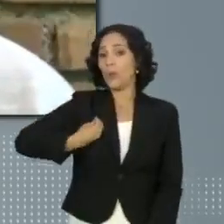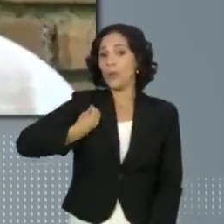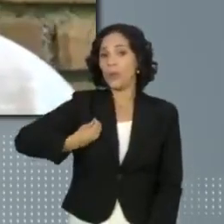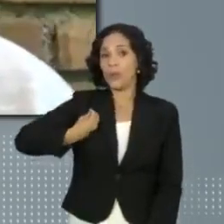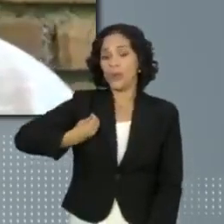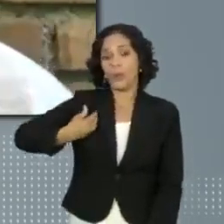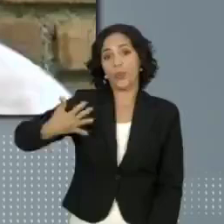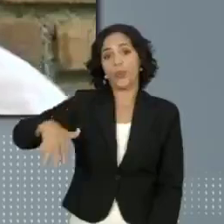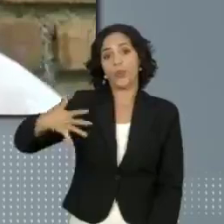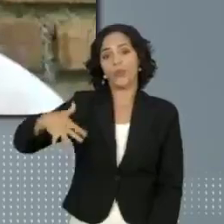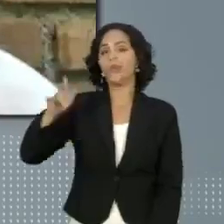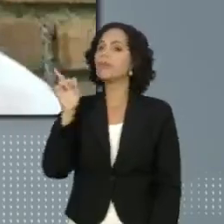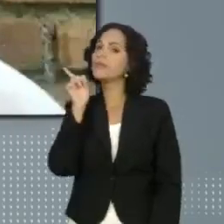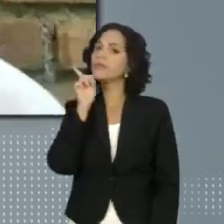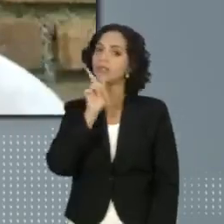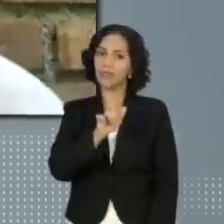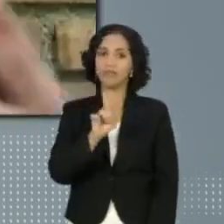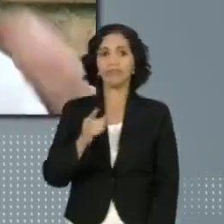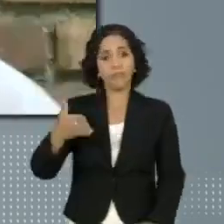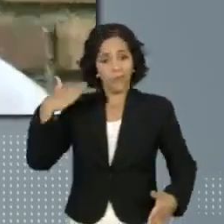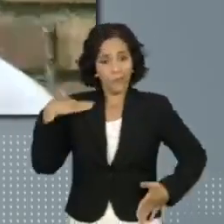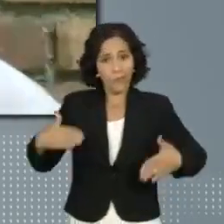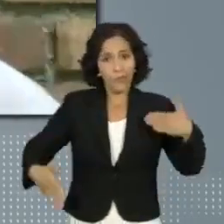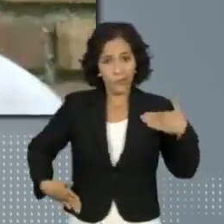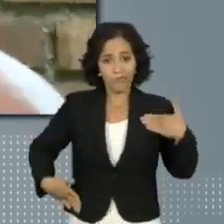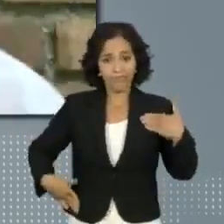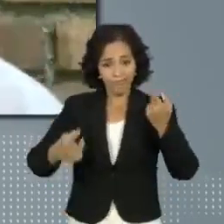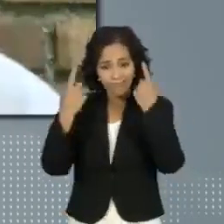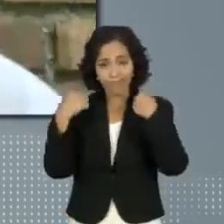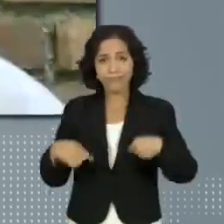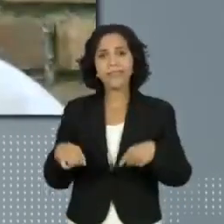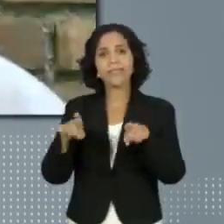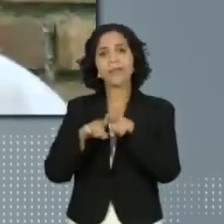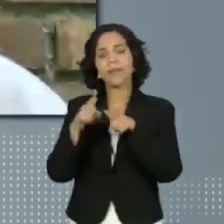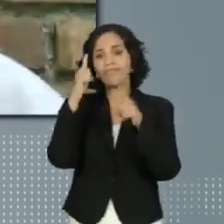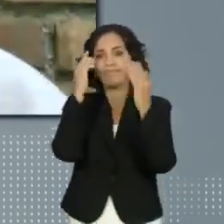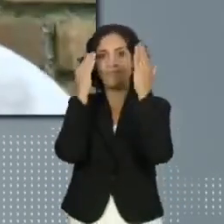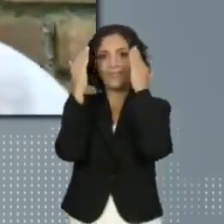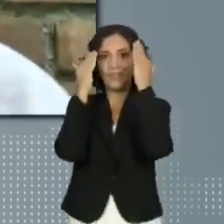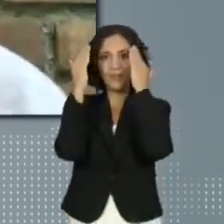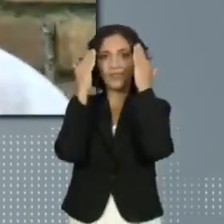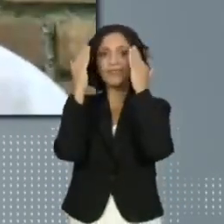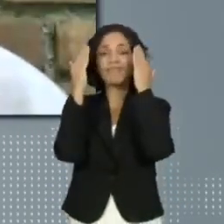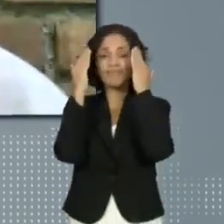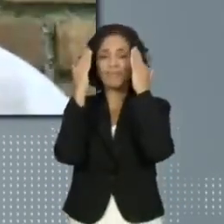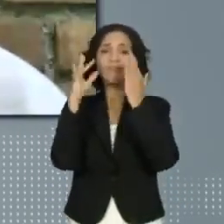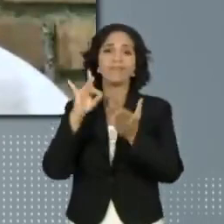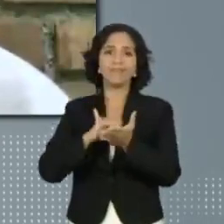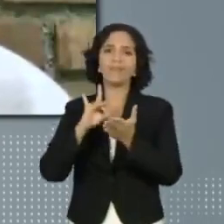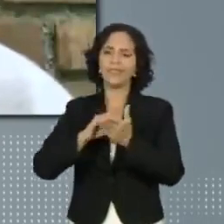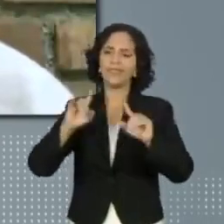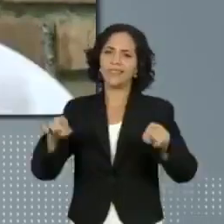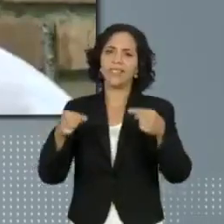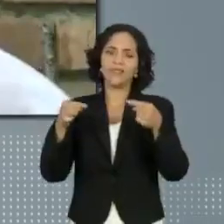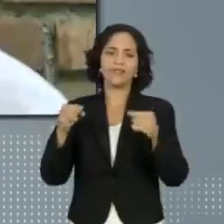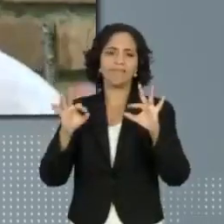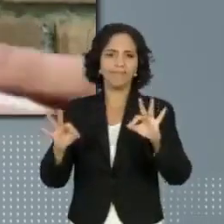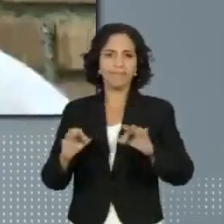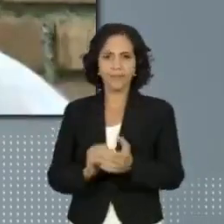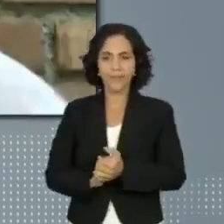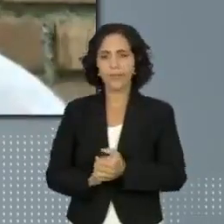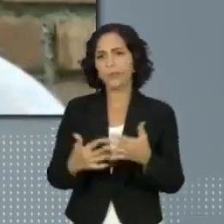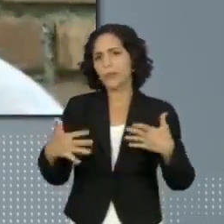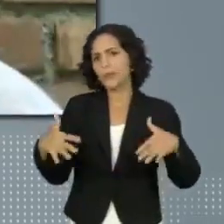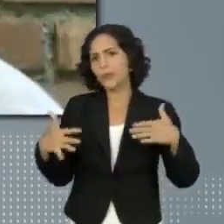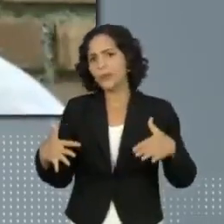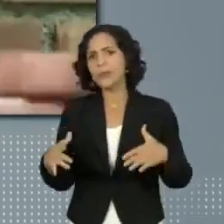consegui sobreviver, não só fisicamente, mas psiquicamente, foi um grande desafio. A gente